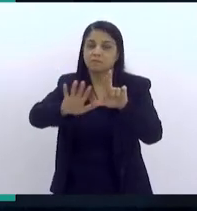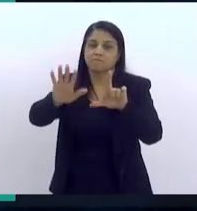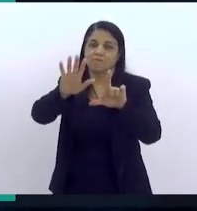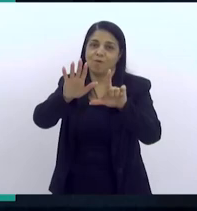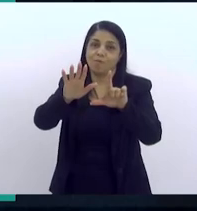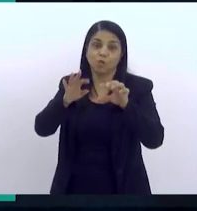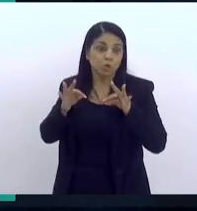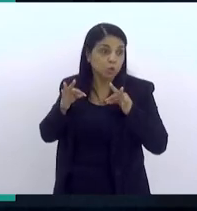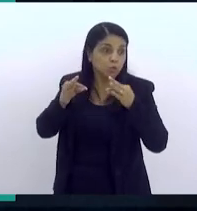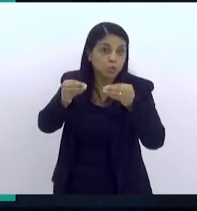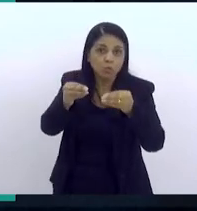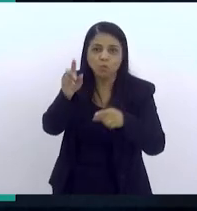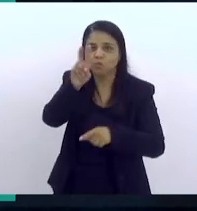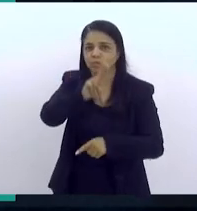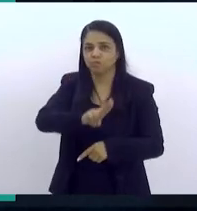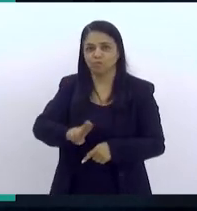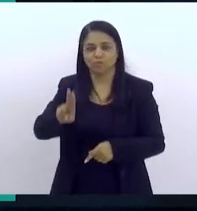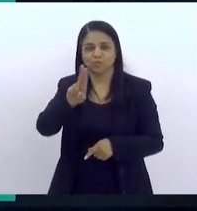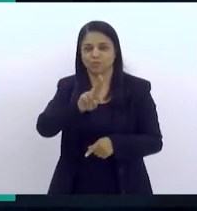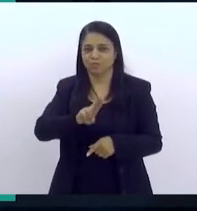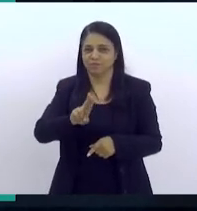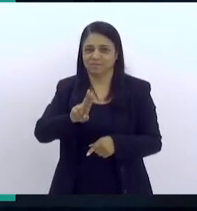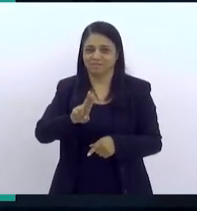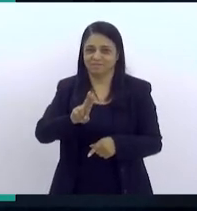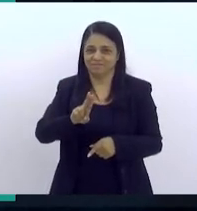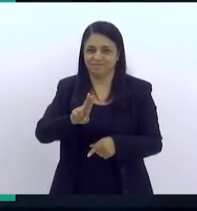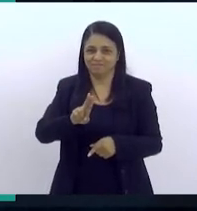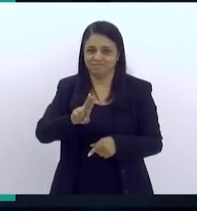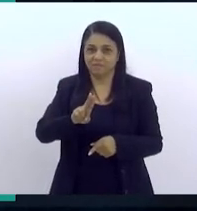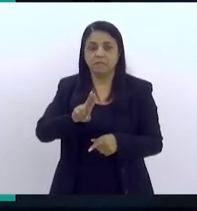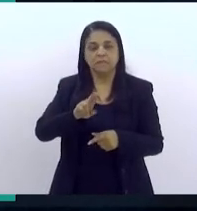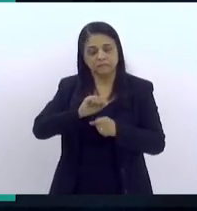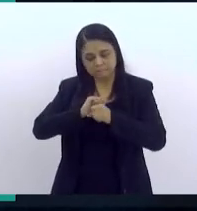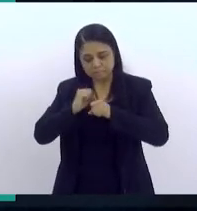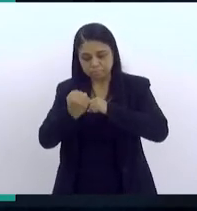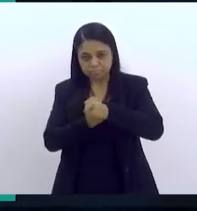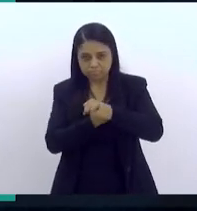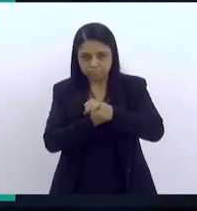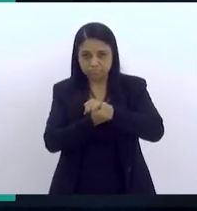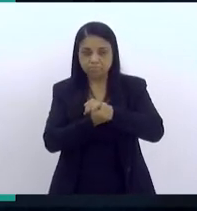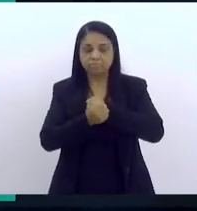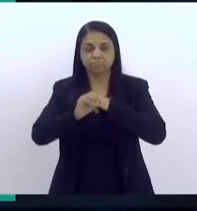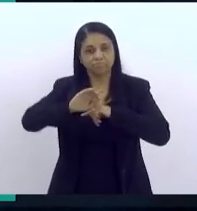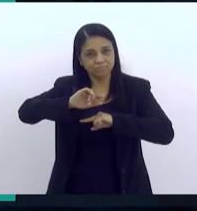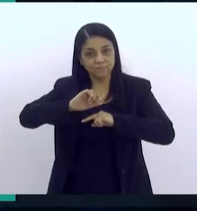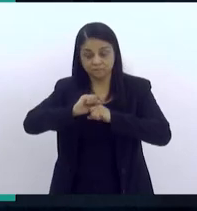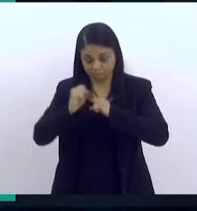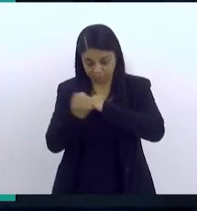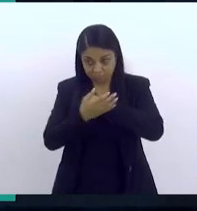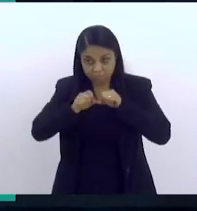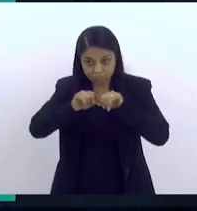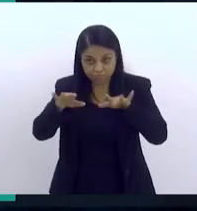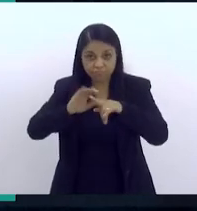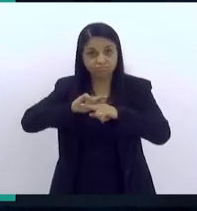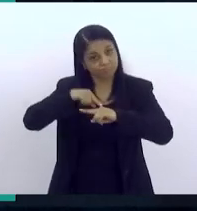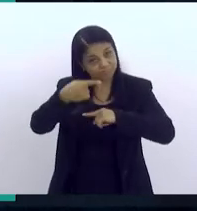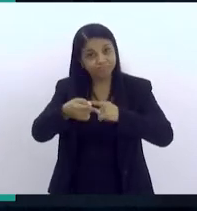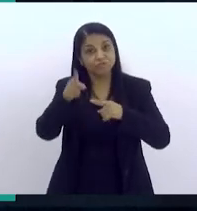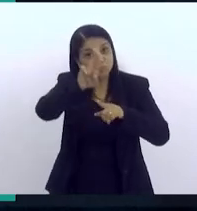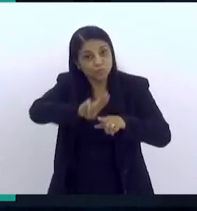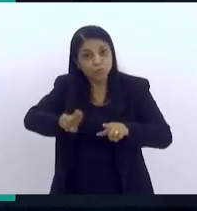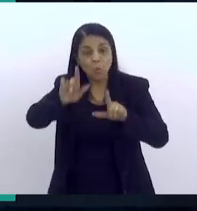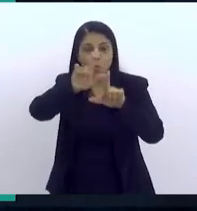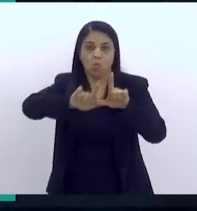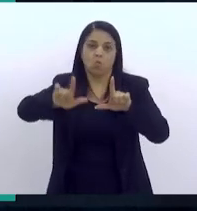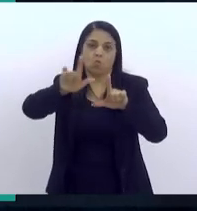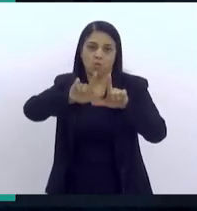usa em que todo mundo passou a usar depois da pandemia muitos dos professores talvez que estejam presentes aqui